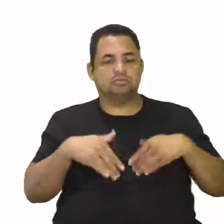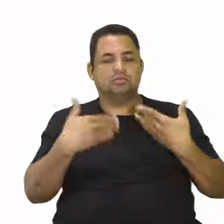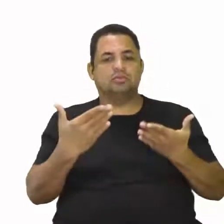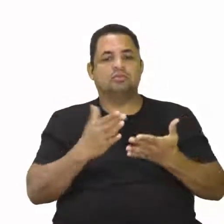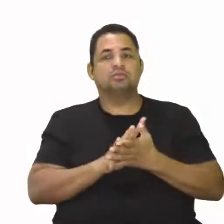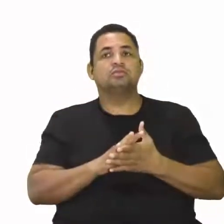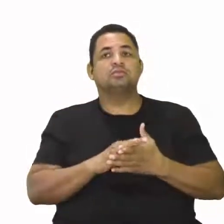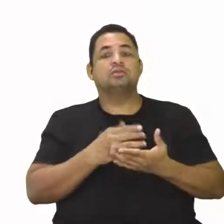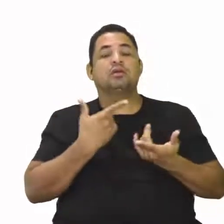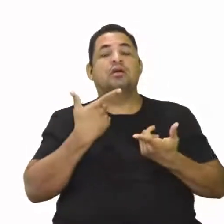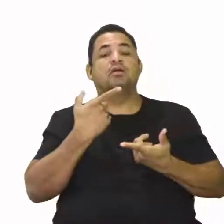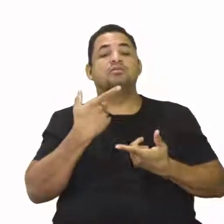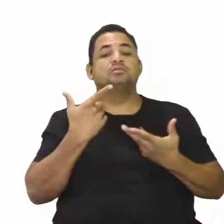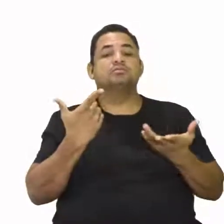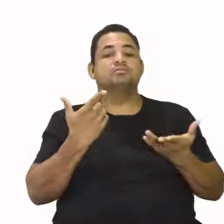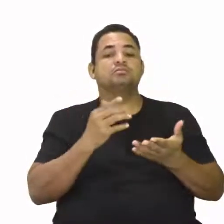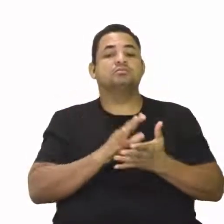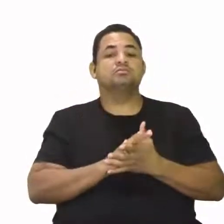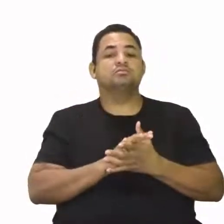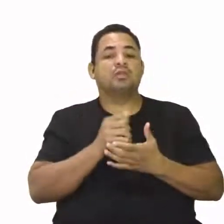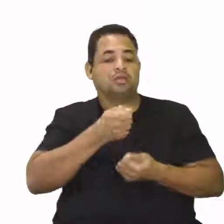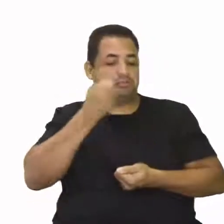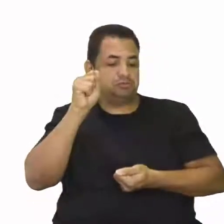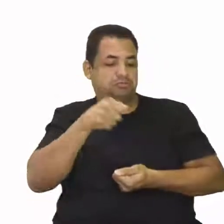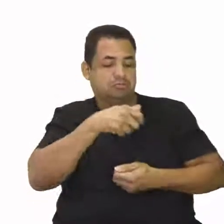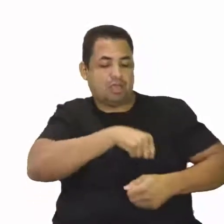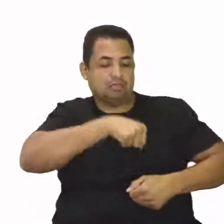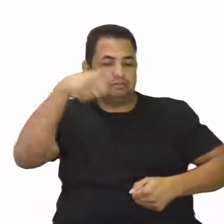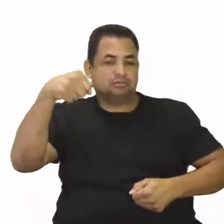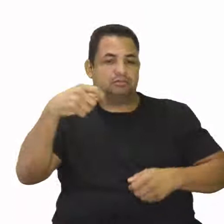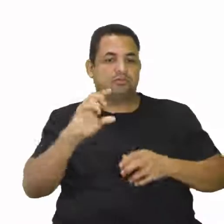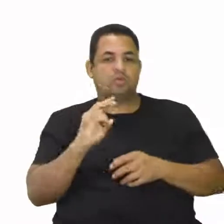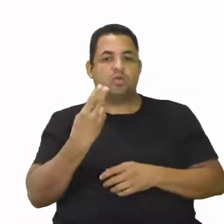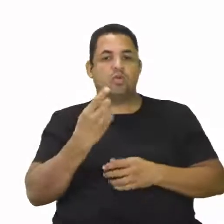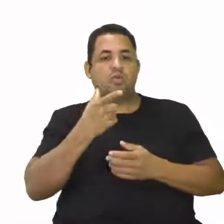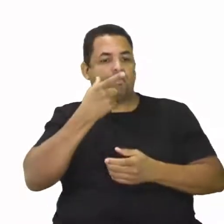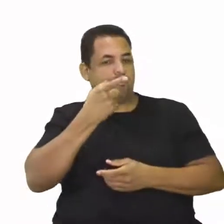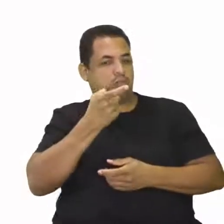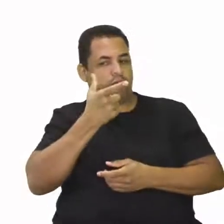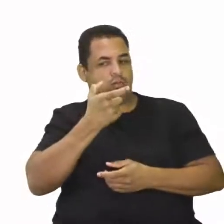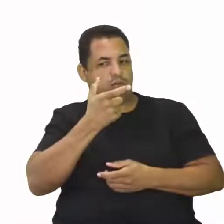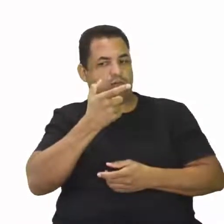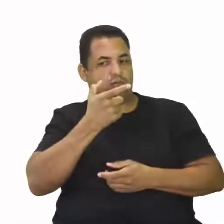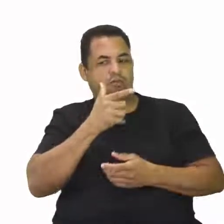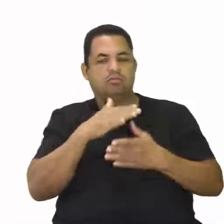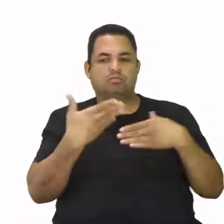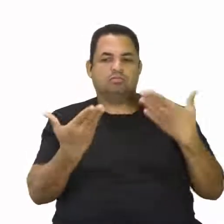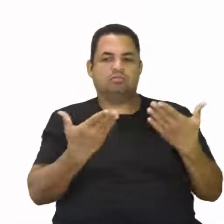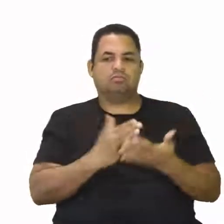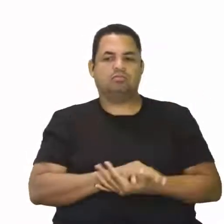as armas? Normalmente são espadas ou armas de fogo. Isso